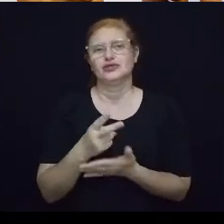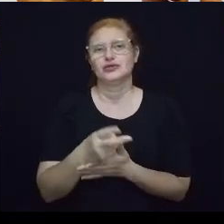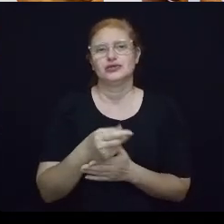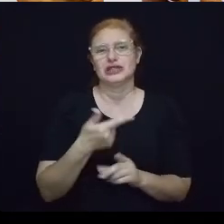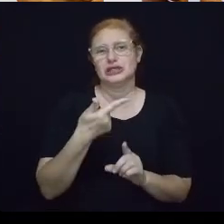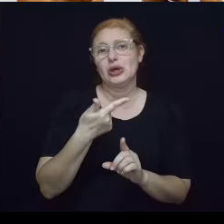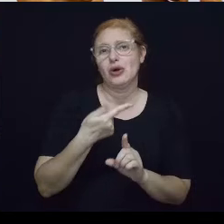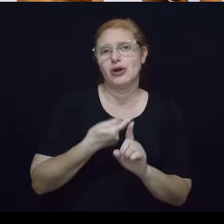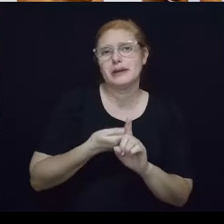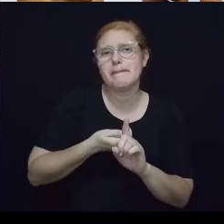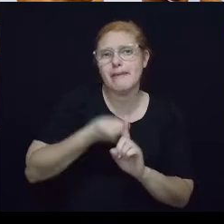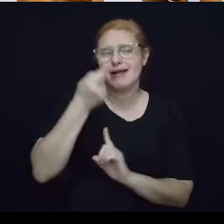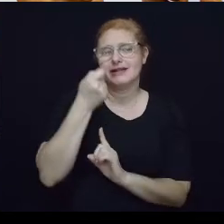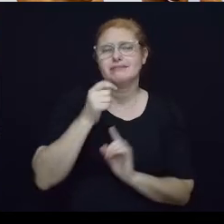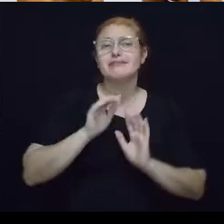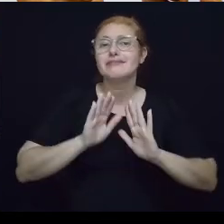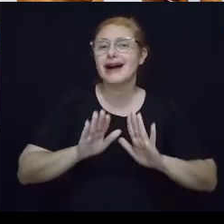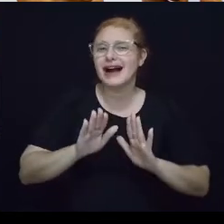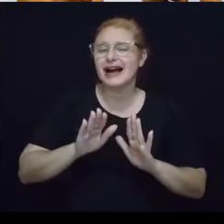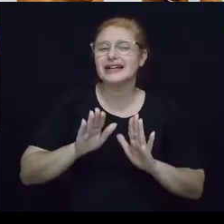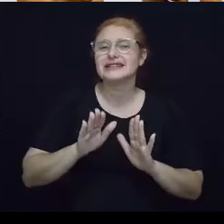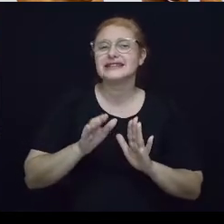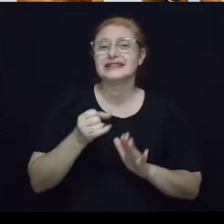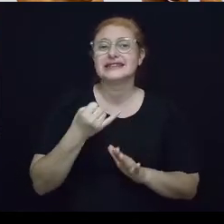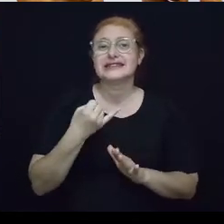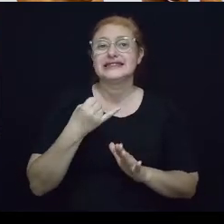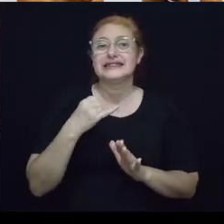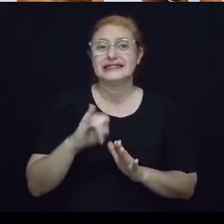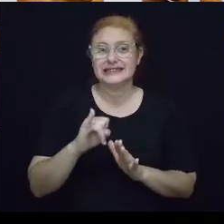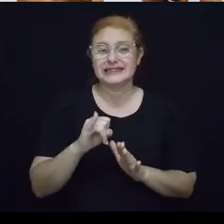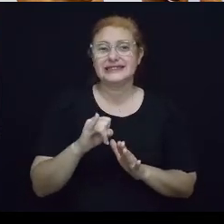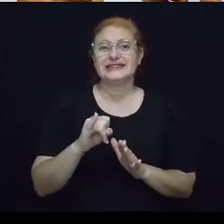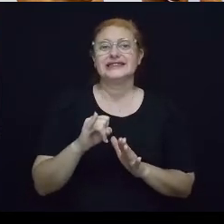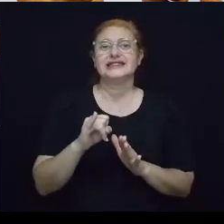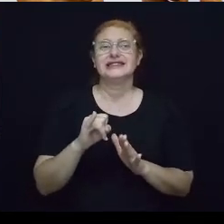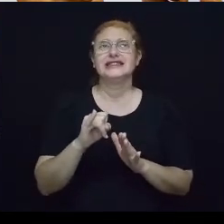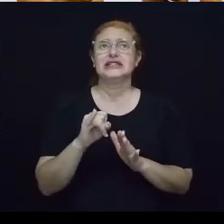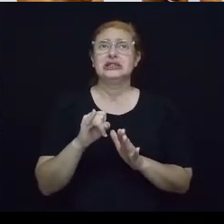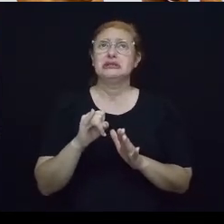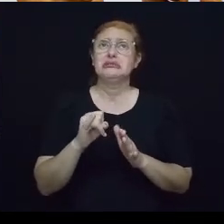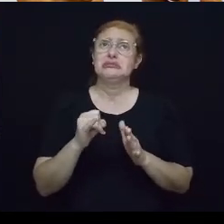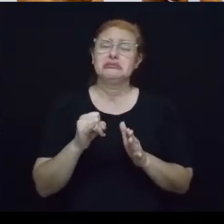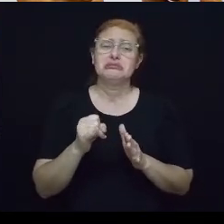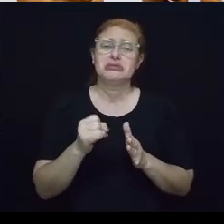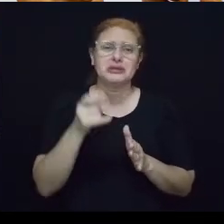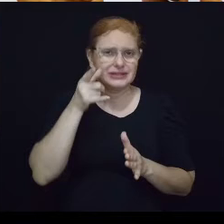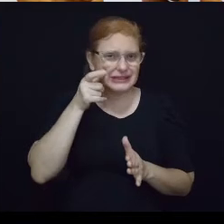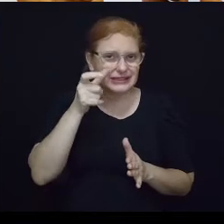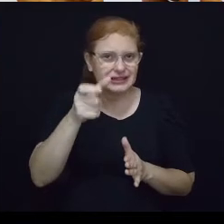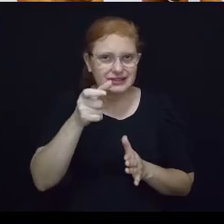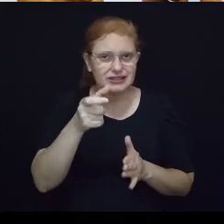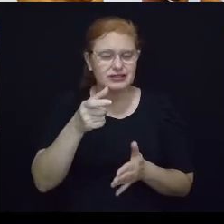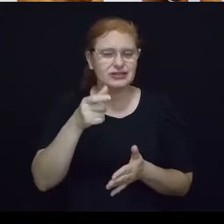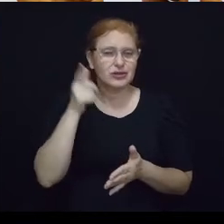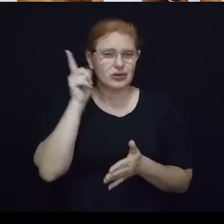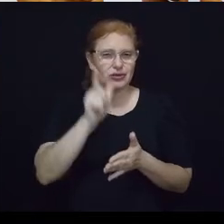meses. Mas se ela passar de um certo período de tempo, eu começo a desenvolver ela um pouco melhor mentalmente.